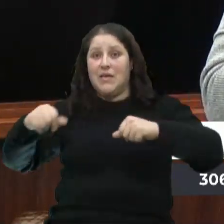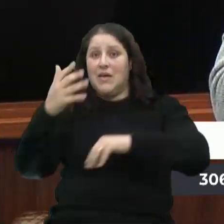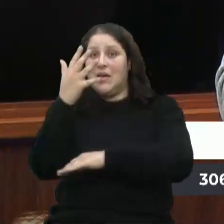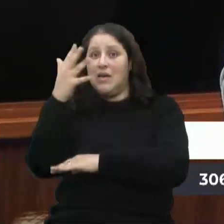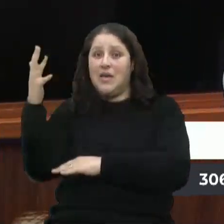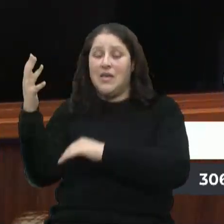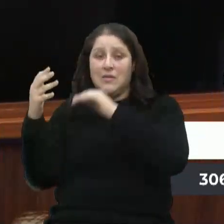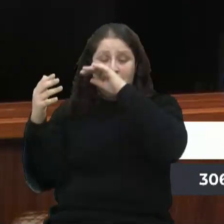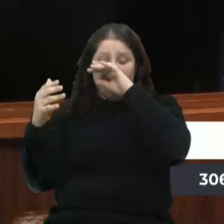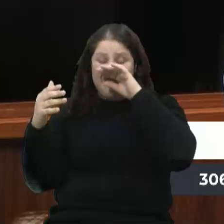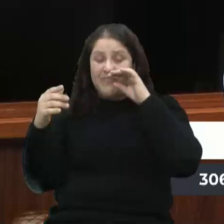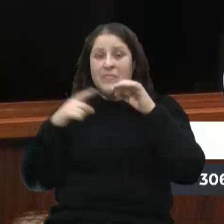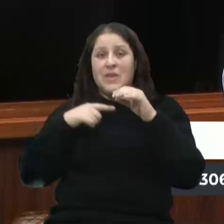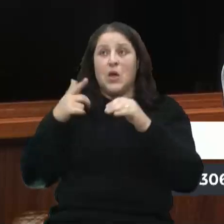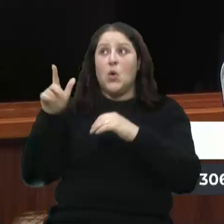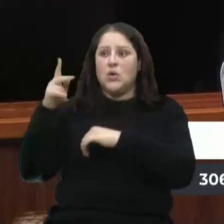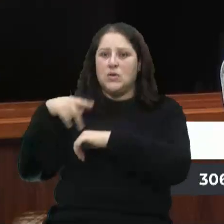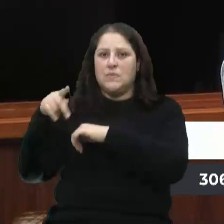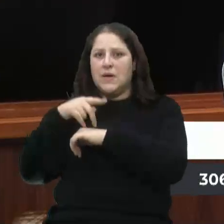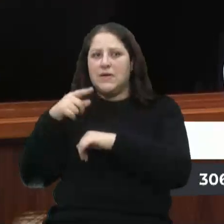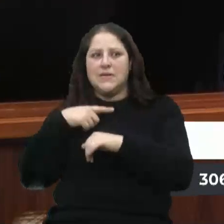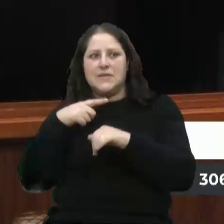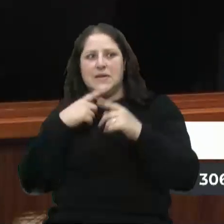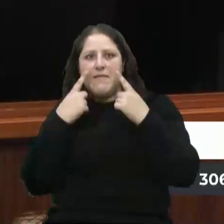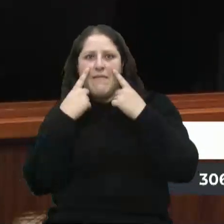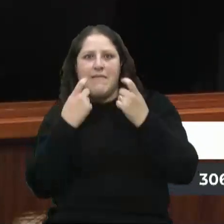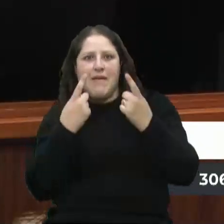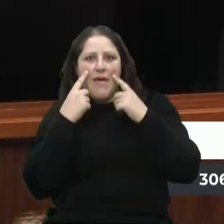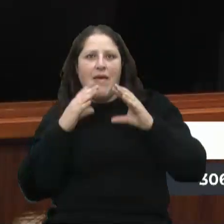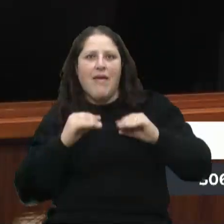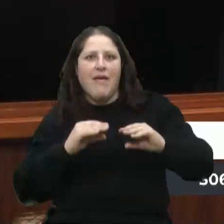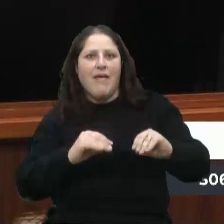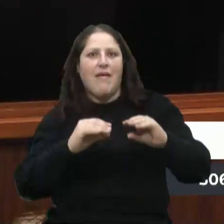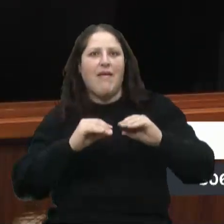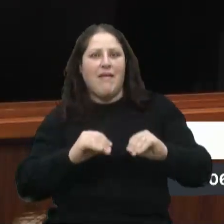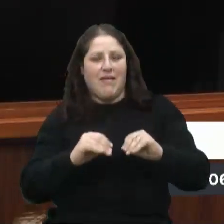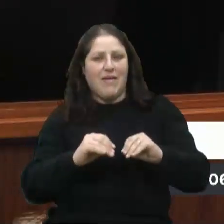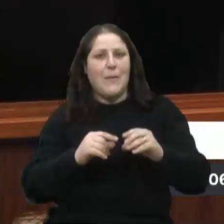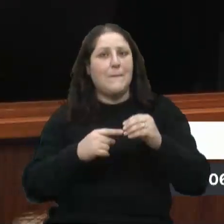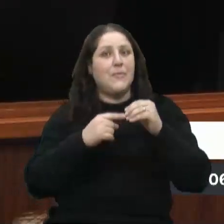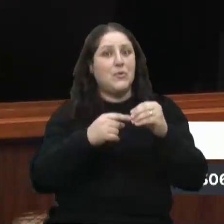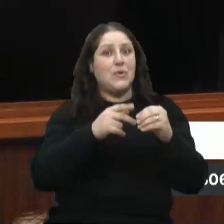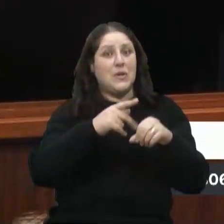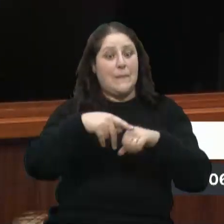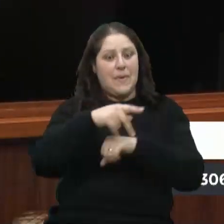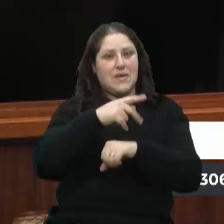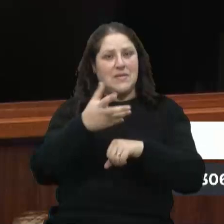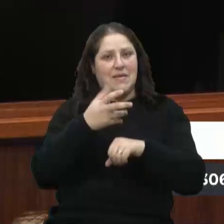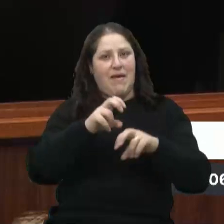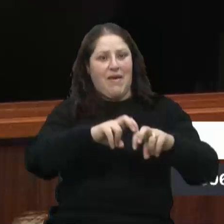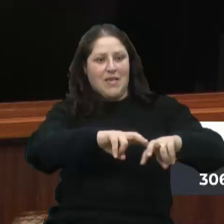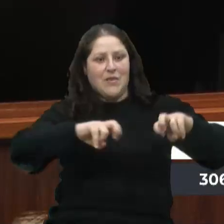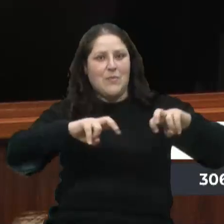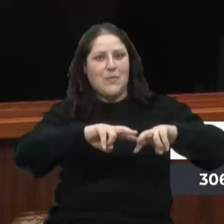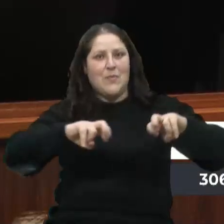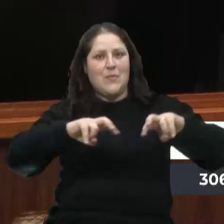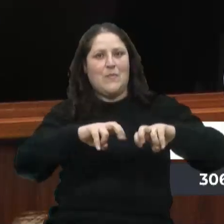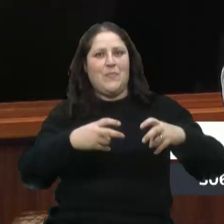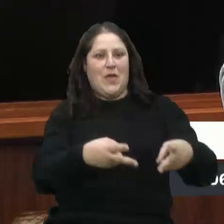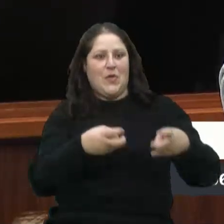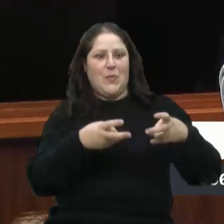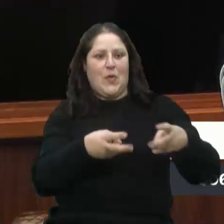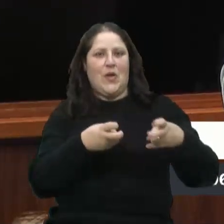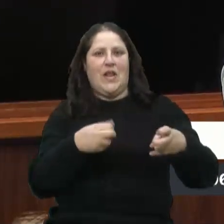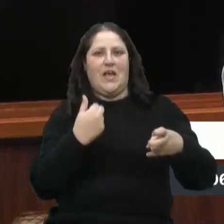países do mundo principalmente aqueles que gostam de explorar os nossos recursos